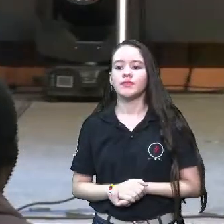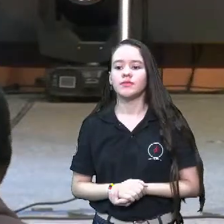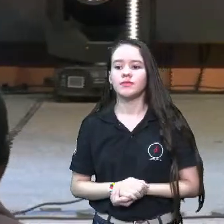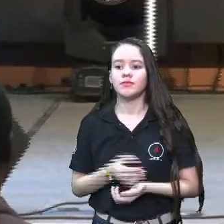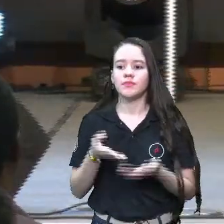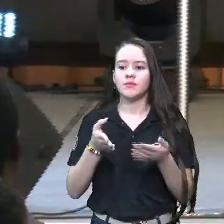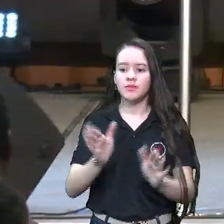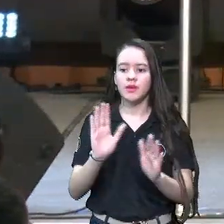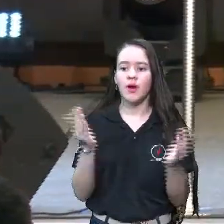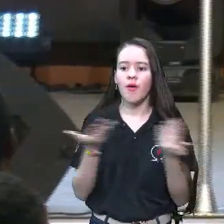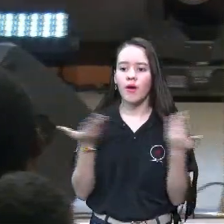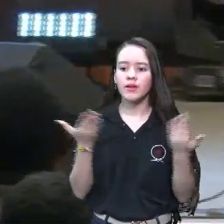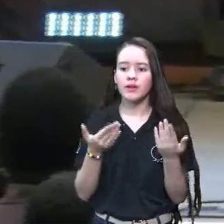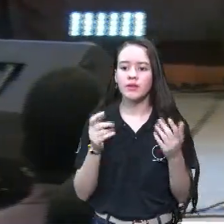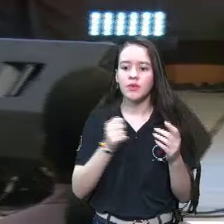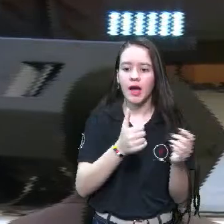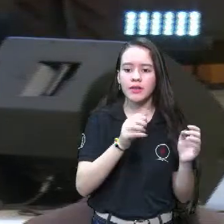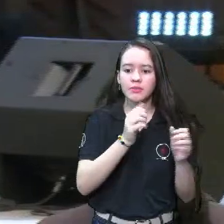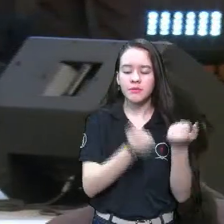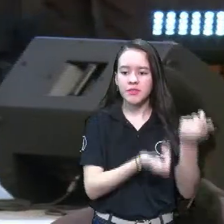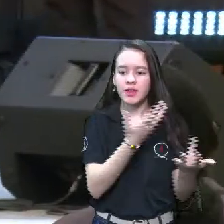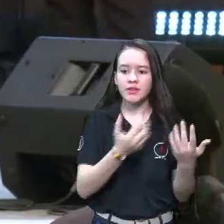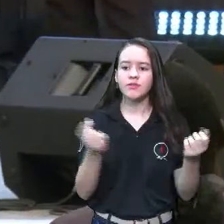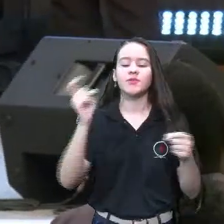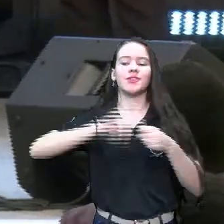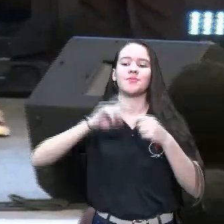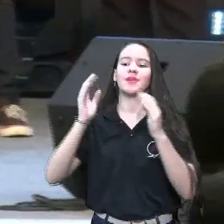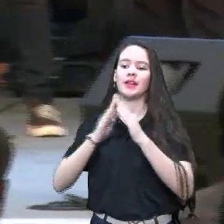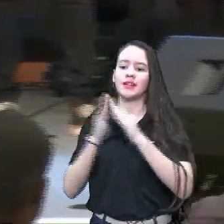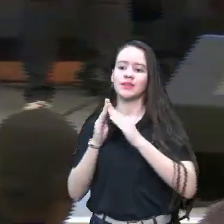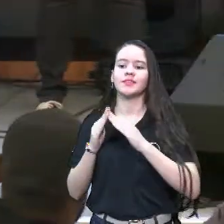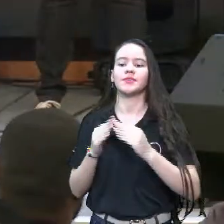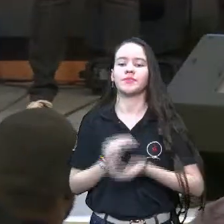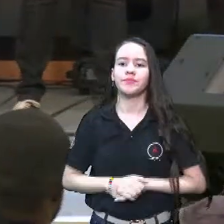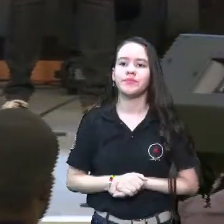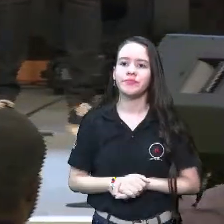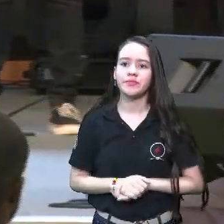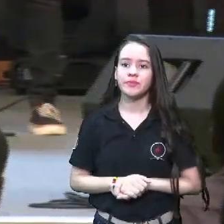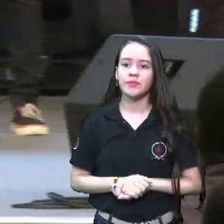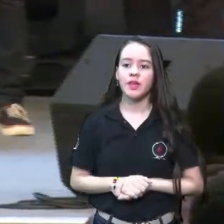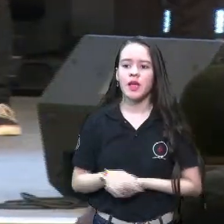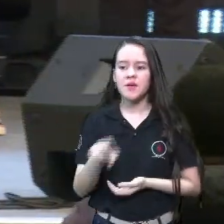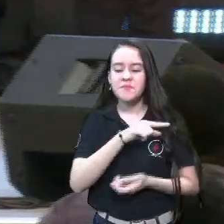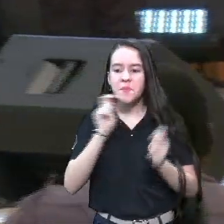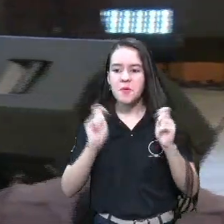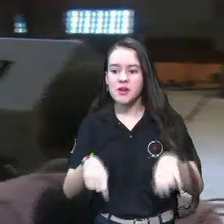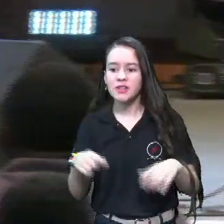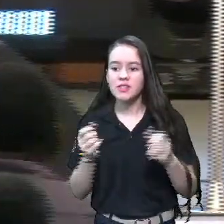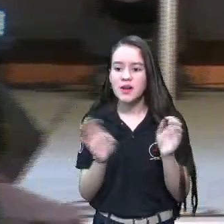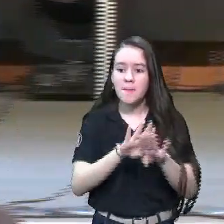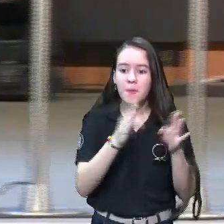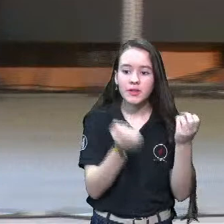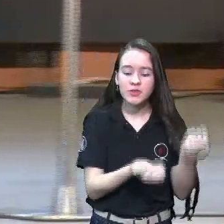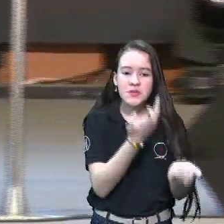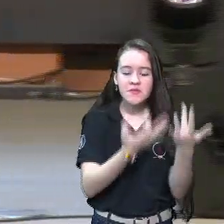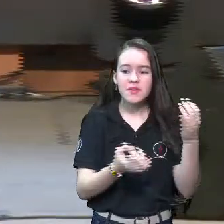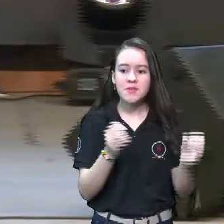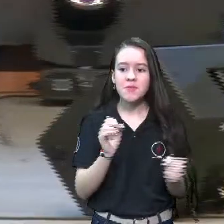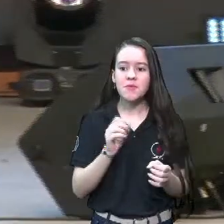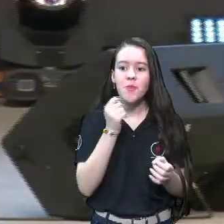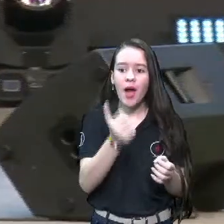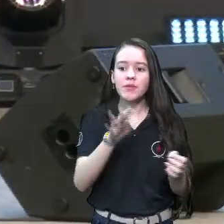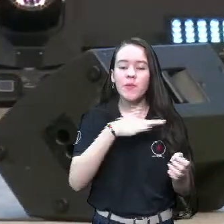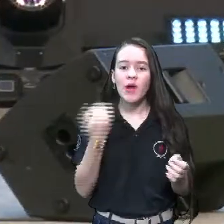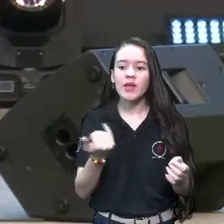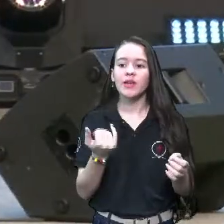voltar e vou para minha casa. Eu preciso dizer isso aqui para alguém que está aqui, ei, você pode estar na porta do inferno, preparado para morrer e